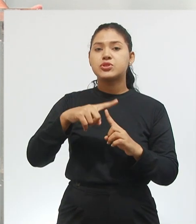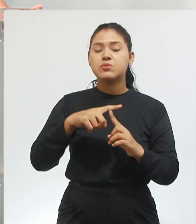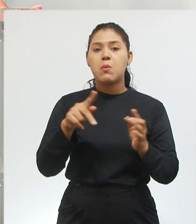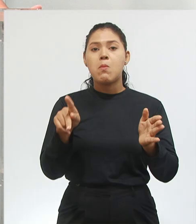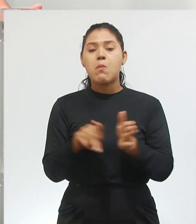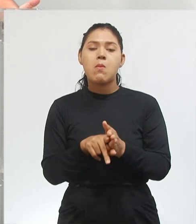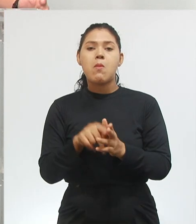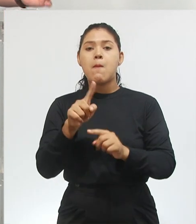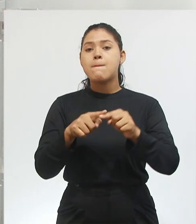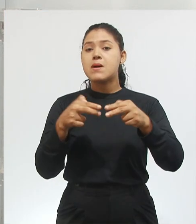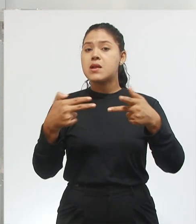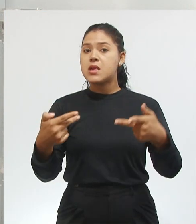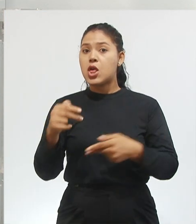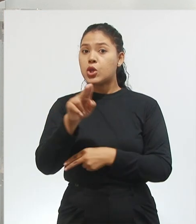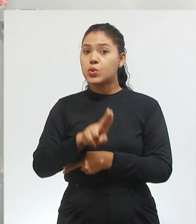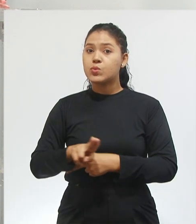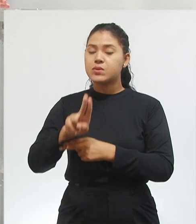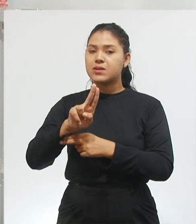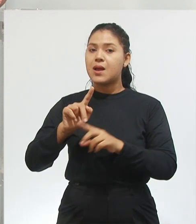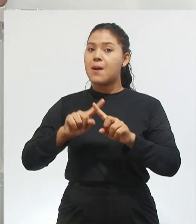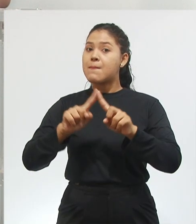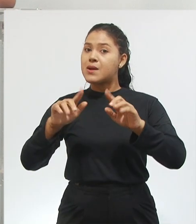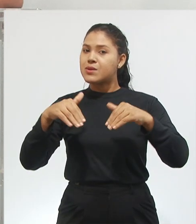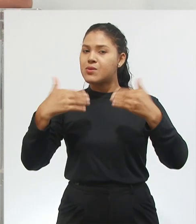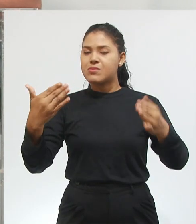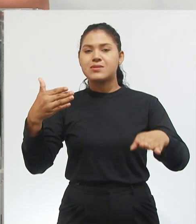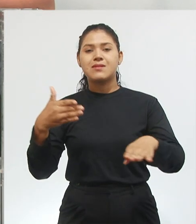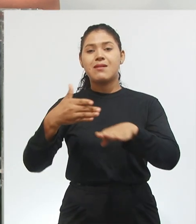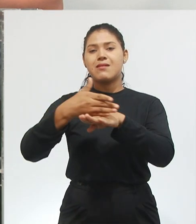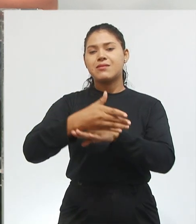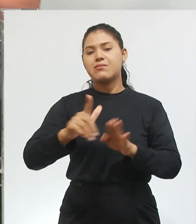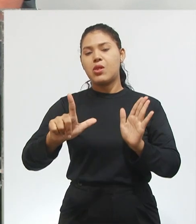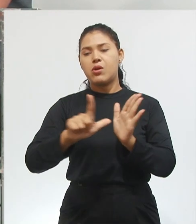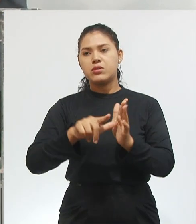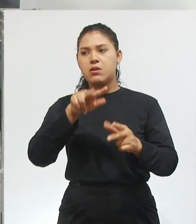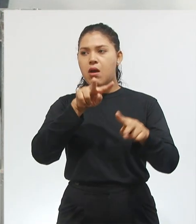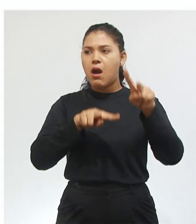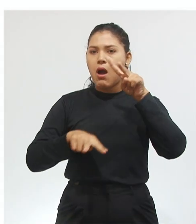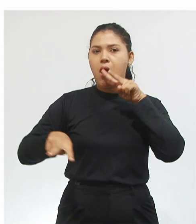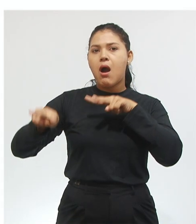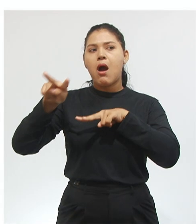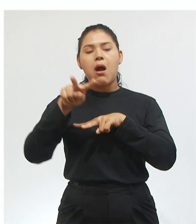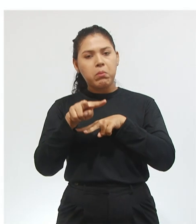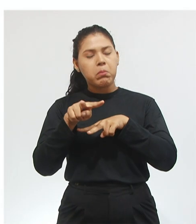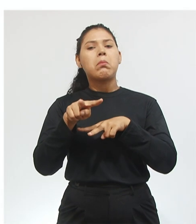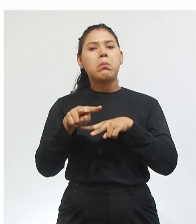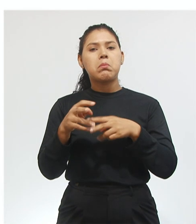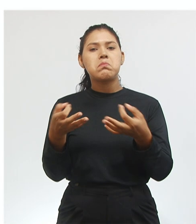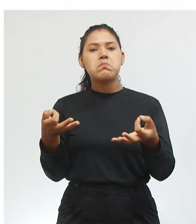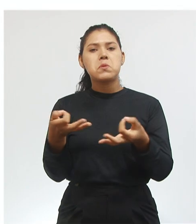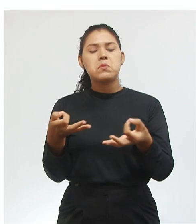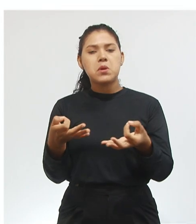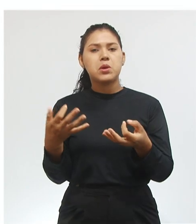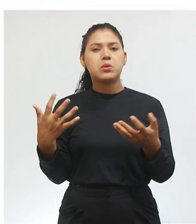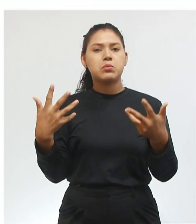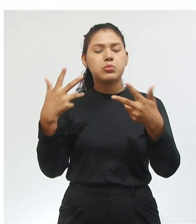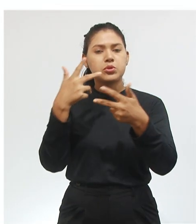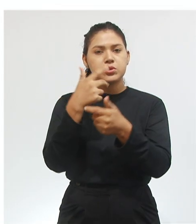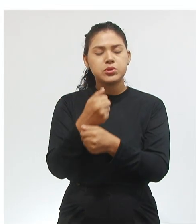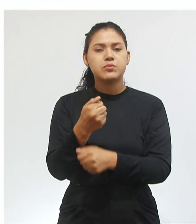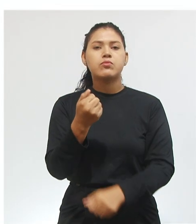a Natura comercializa mas quando você entra em uma loja da Natura você percebe é tudo ali muito feito ali com coisas